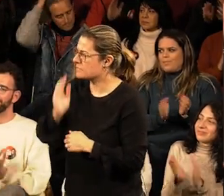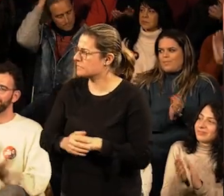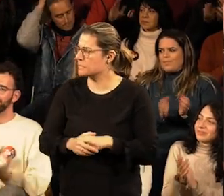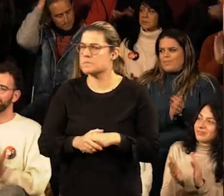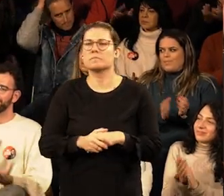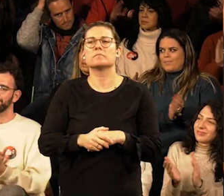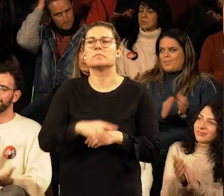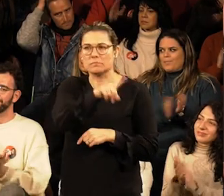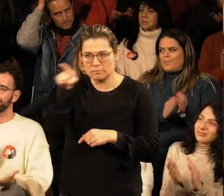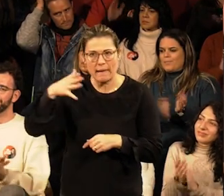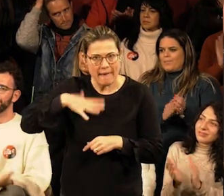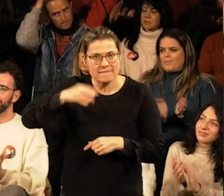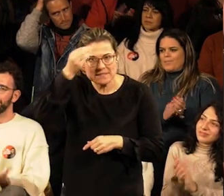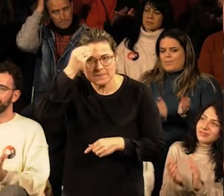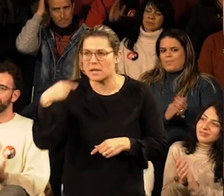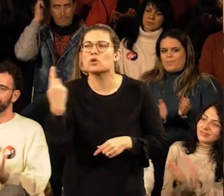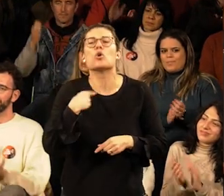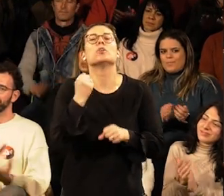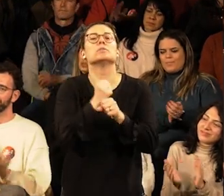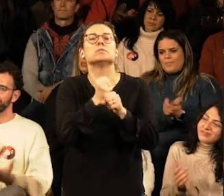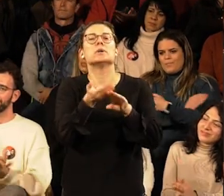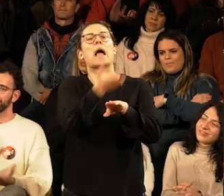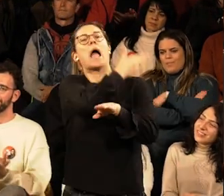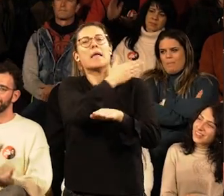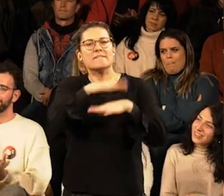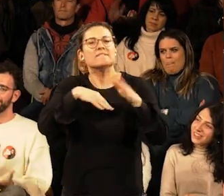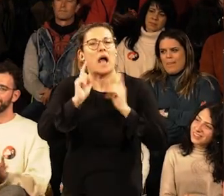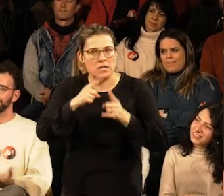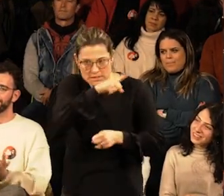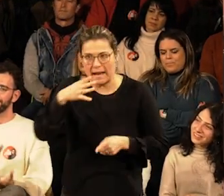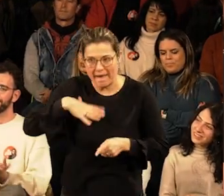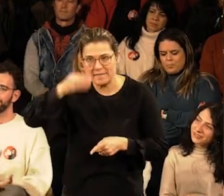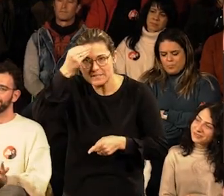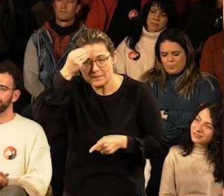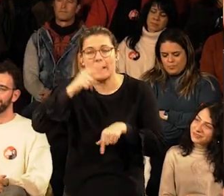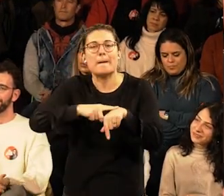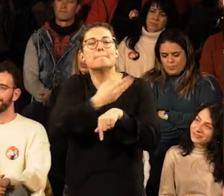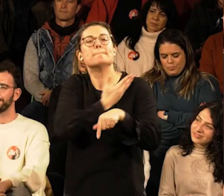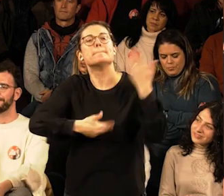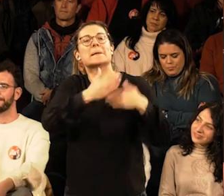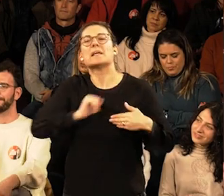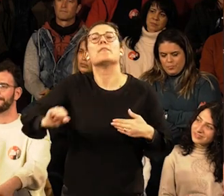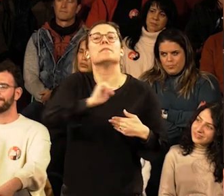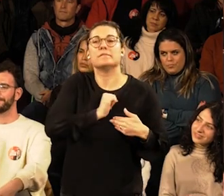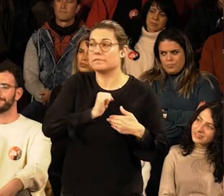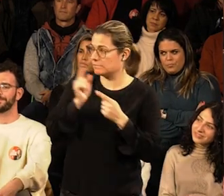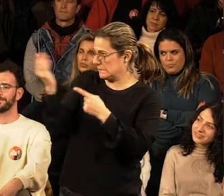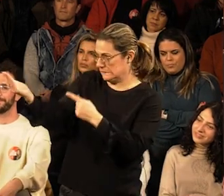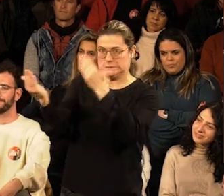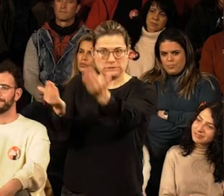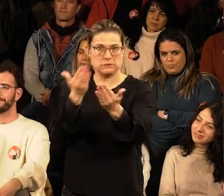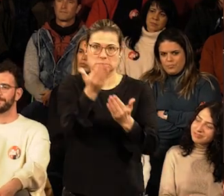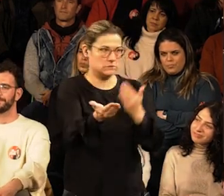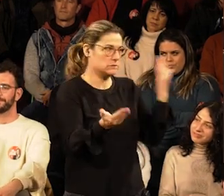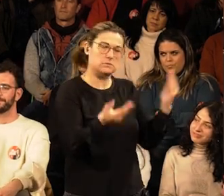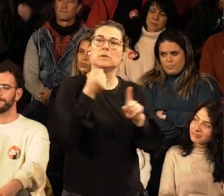querem saber o que fizemos querem saber o que é o nosso passado são eles